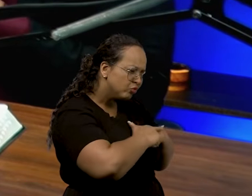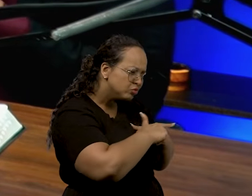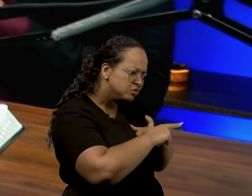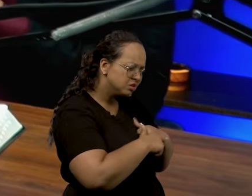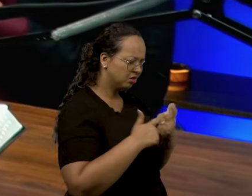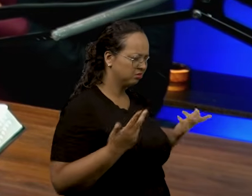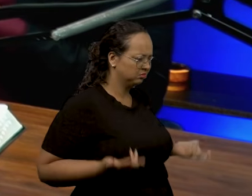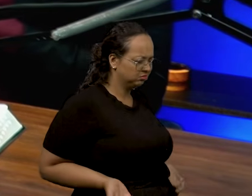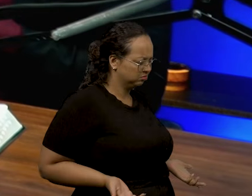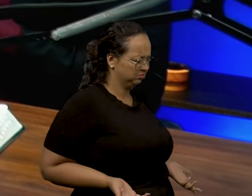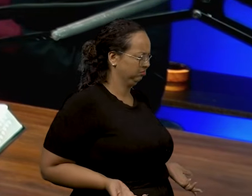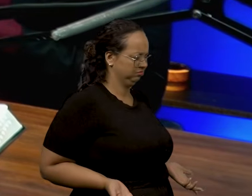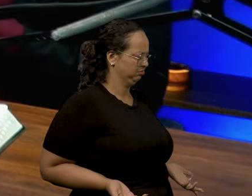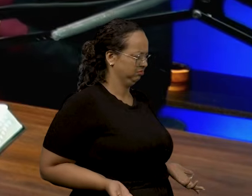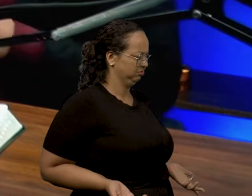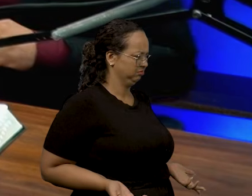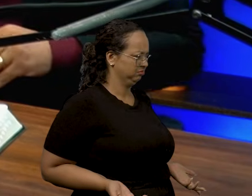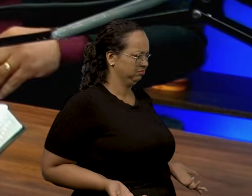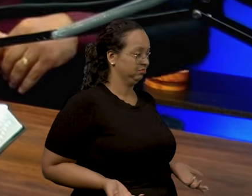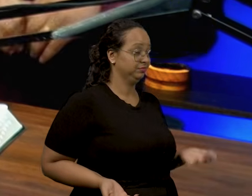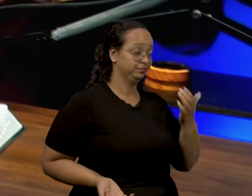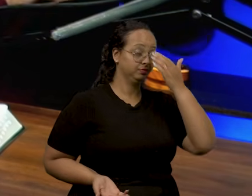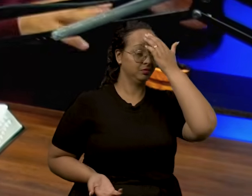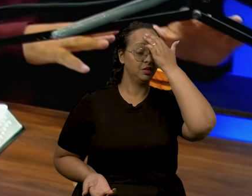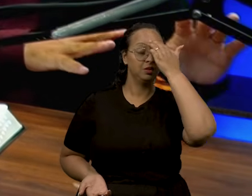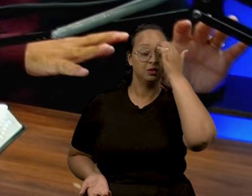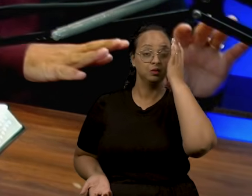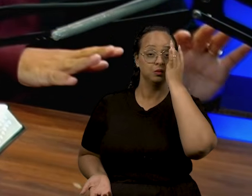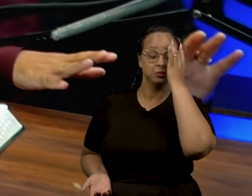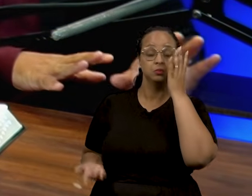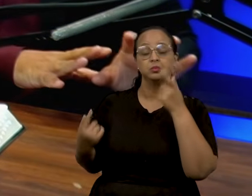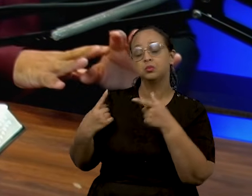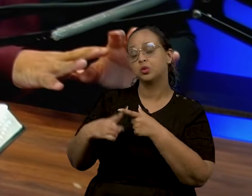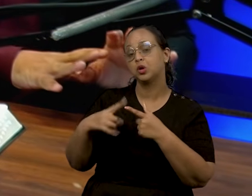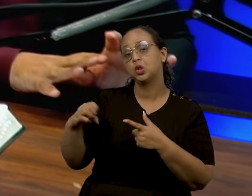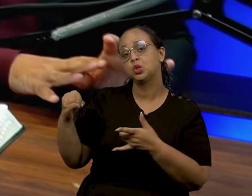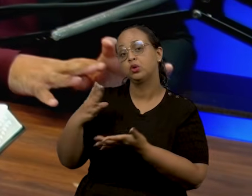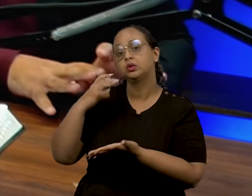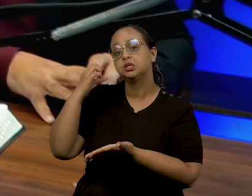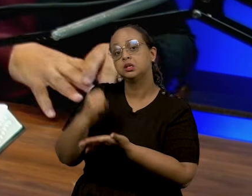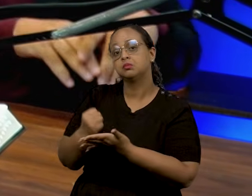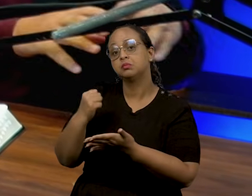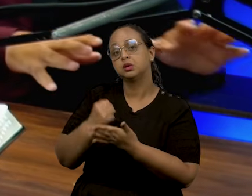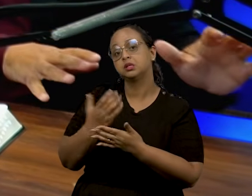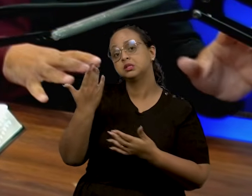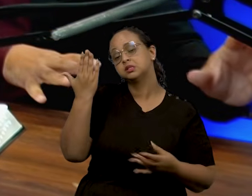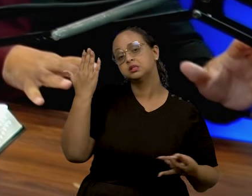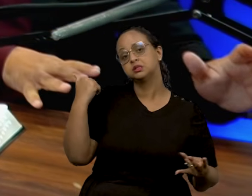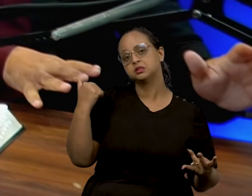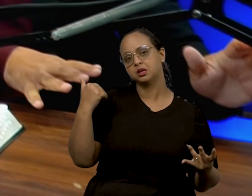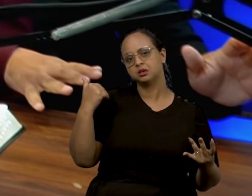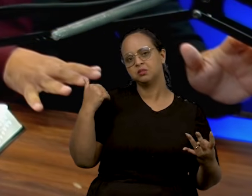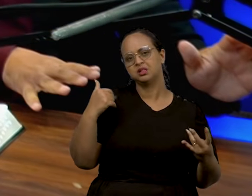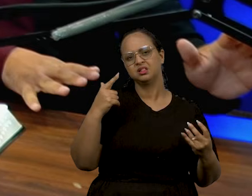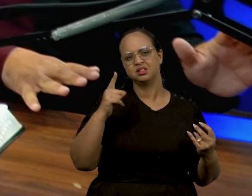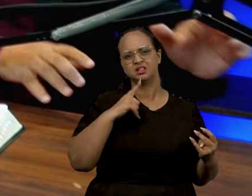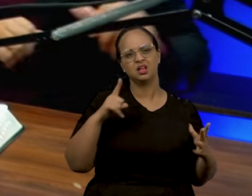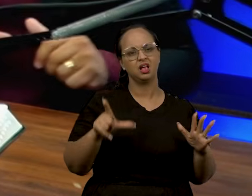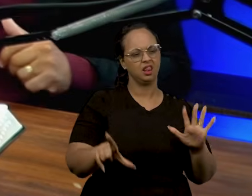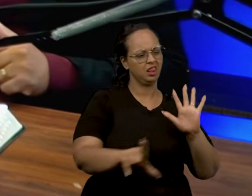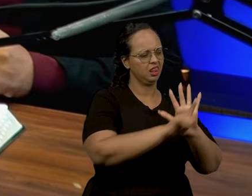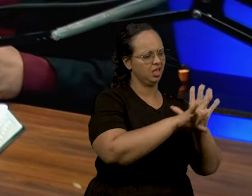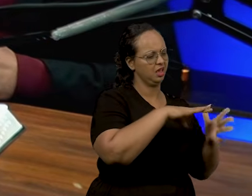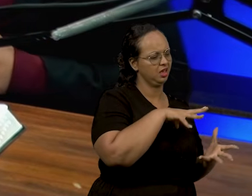Novo Testamento ele deixou as leis terrenas para os juízes, homens, julgarem,